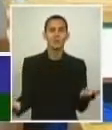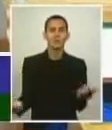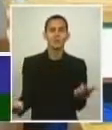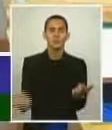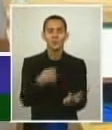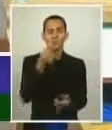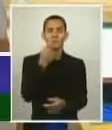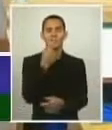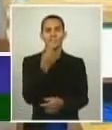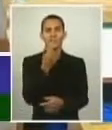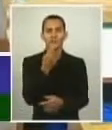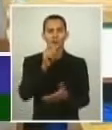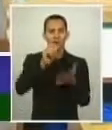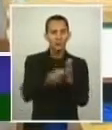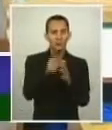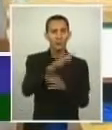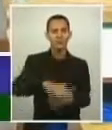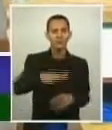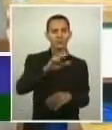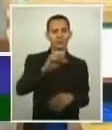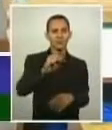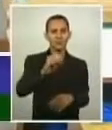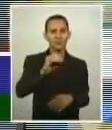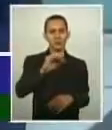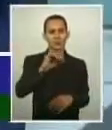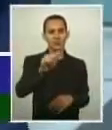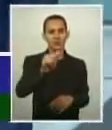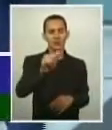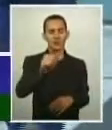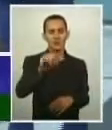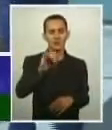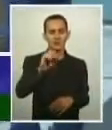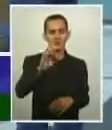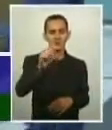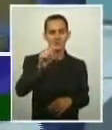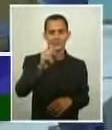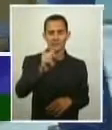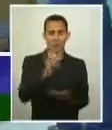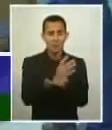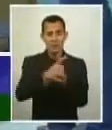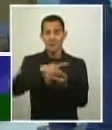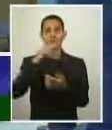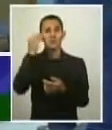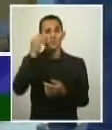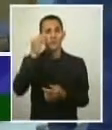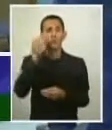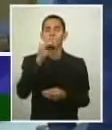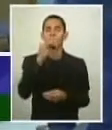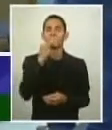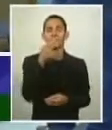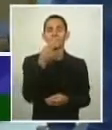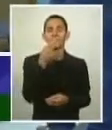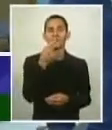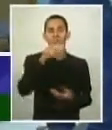o que nós chamamos de autores socialistas alguns inclusive realizaram experiências do que nós chamaríamos